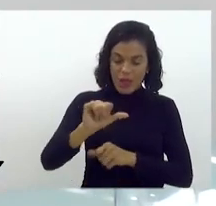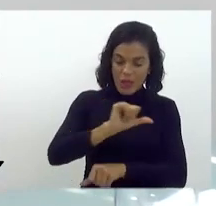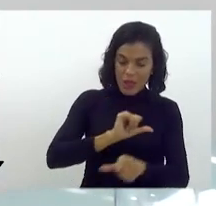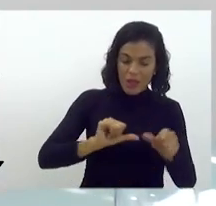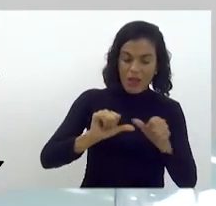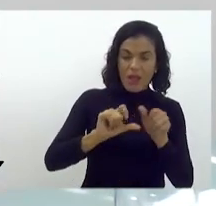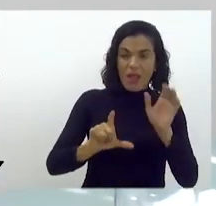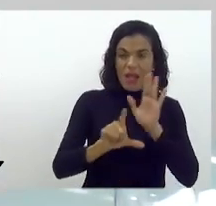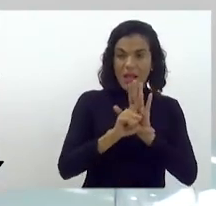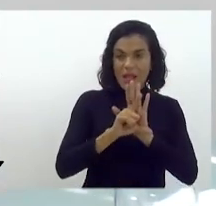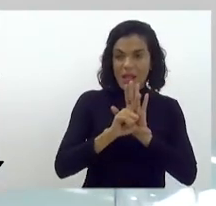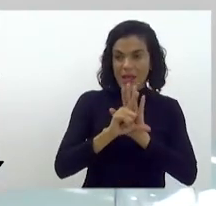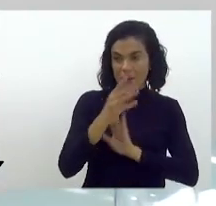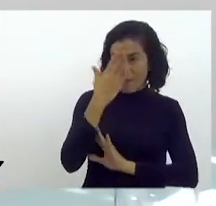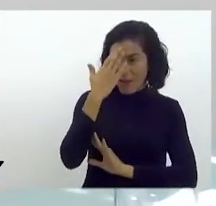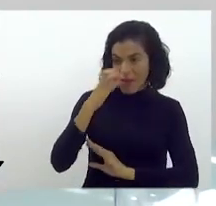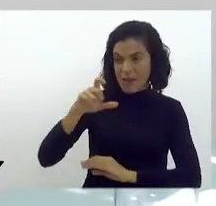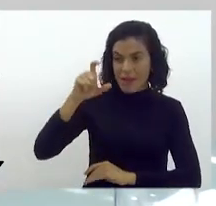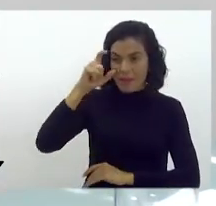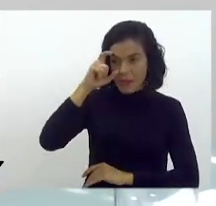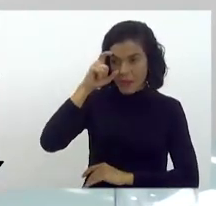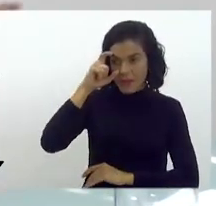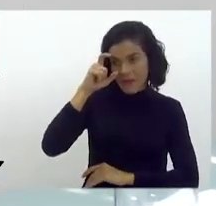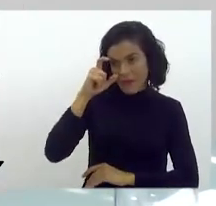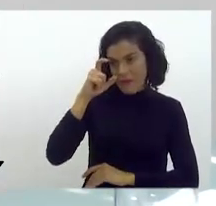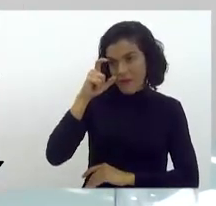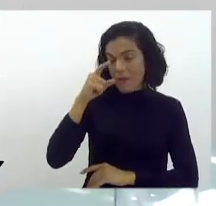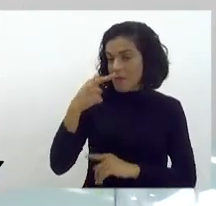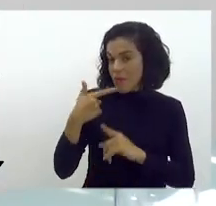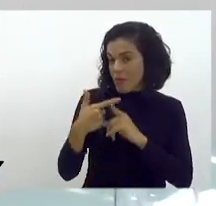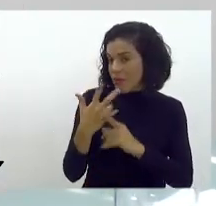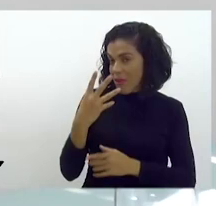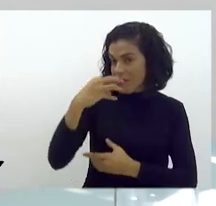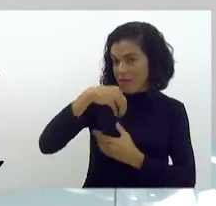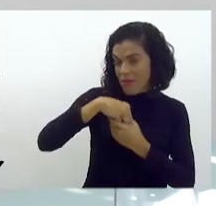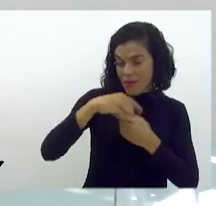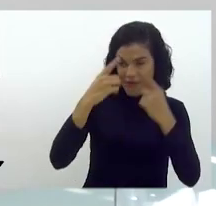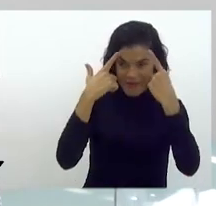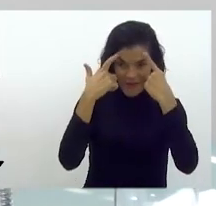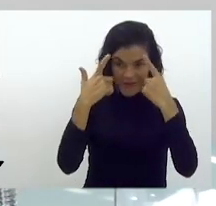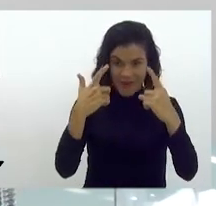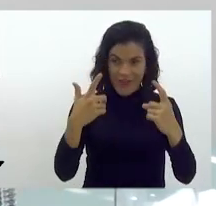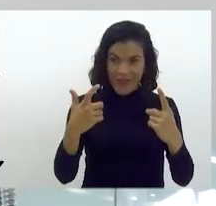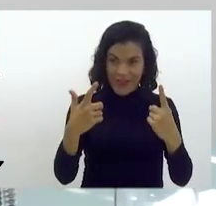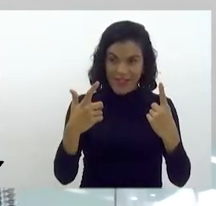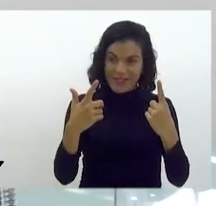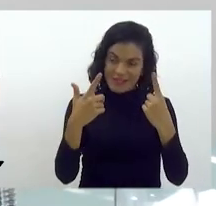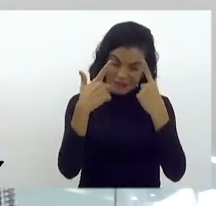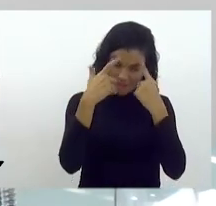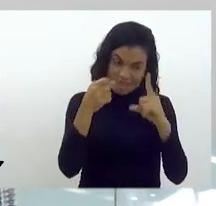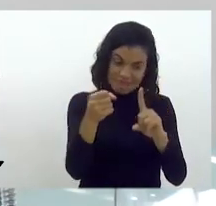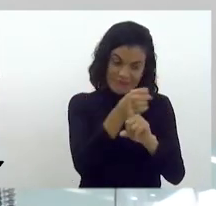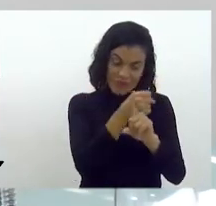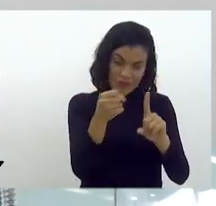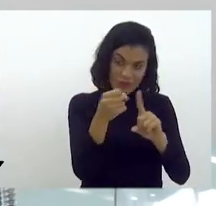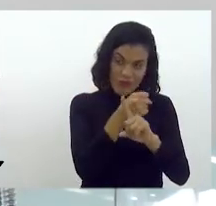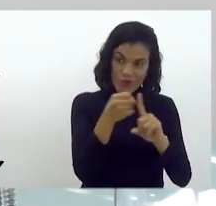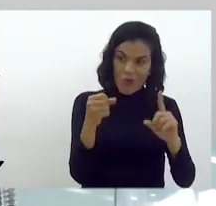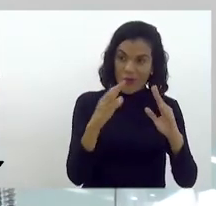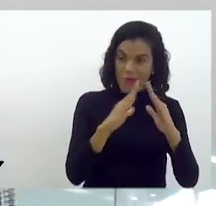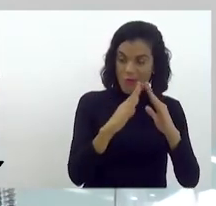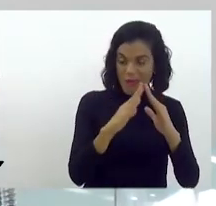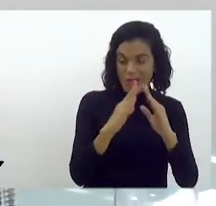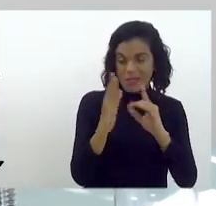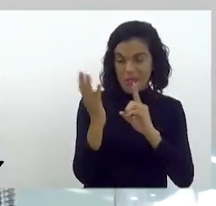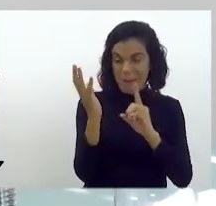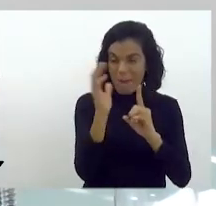da Lei Maria da Penha que não deixa de fazer parte de uma violência é doméstica né uma violência